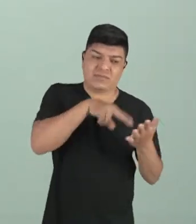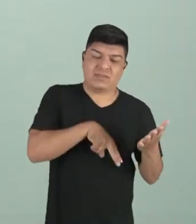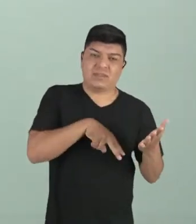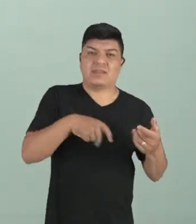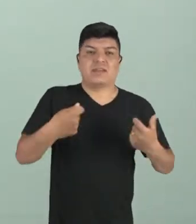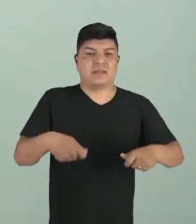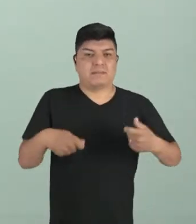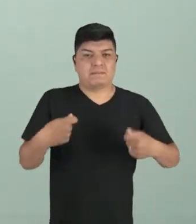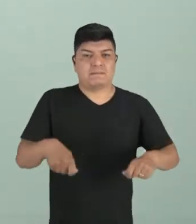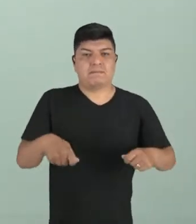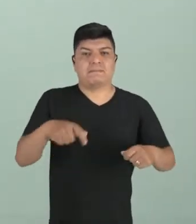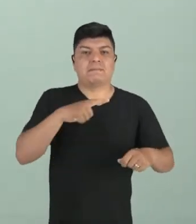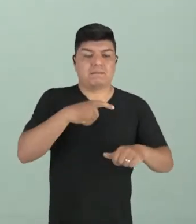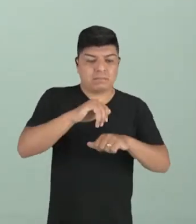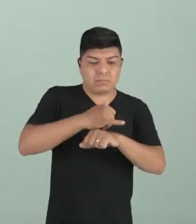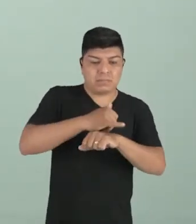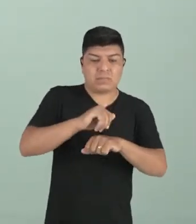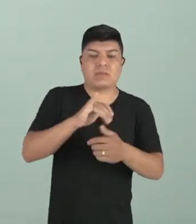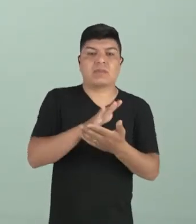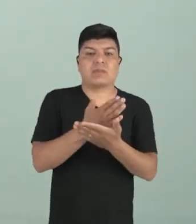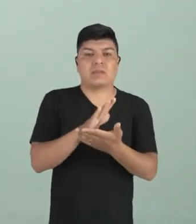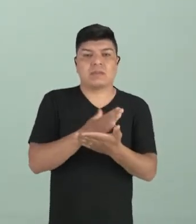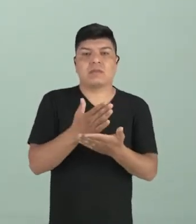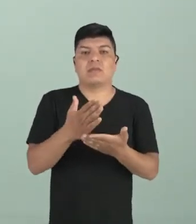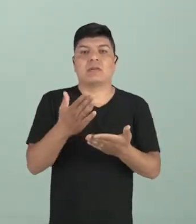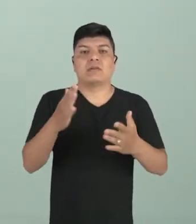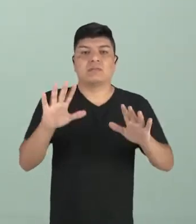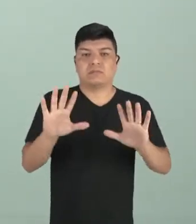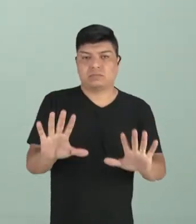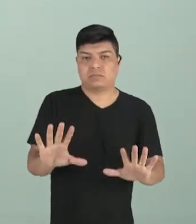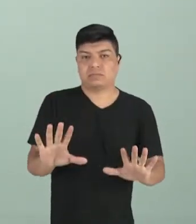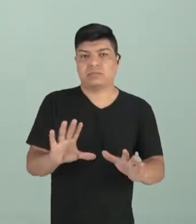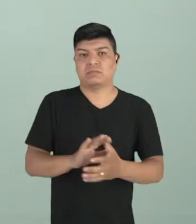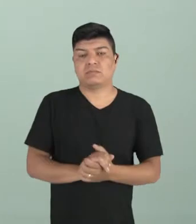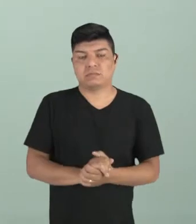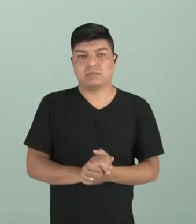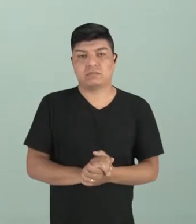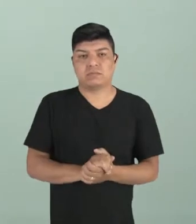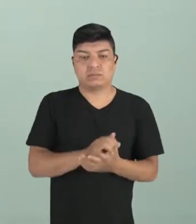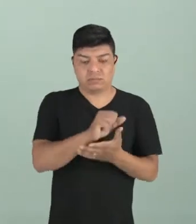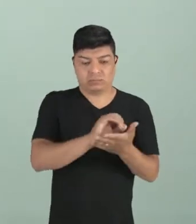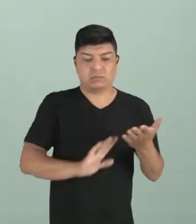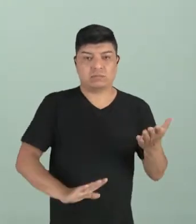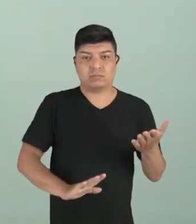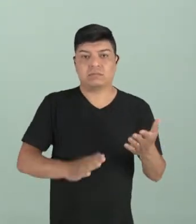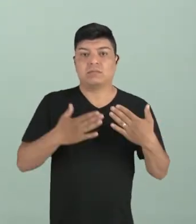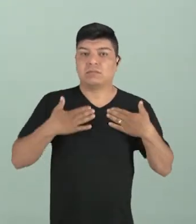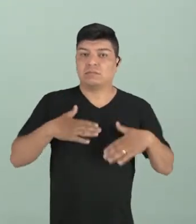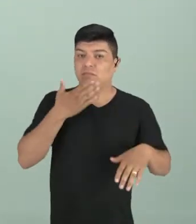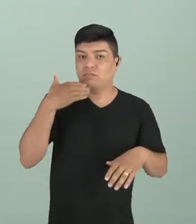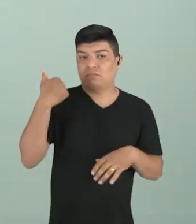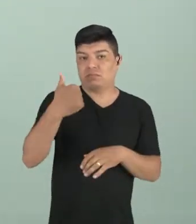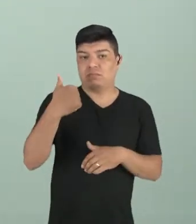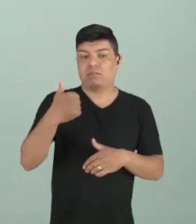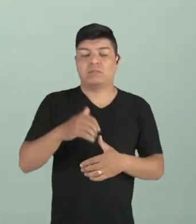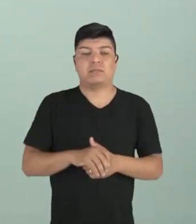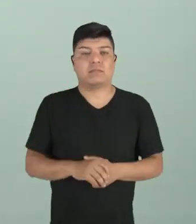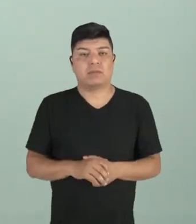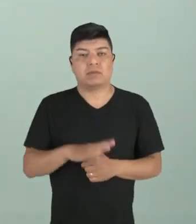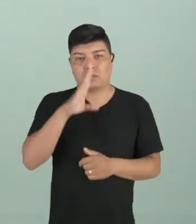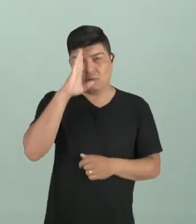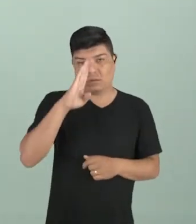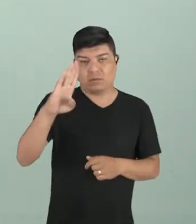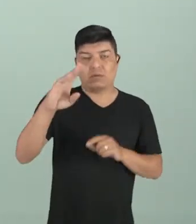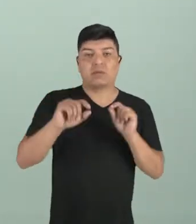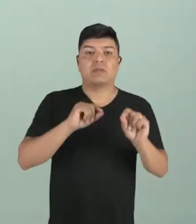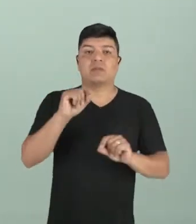que ter algumas estratégias, né, para aquela atividade ali, ela ficar mais tranquila, tá. E principalmente